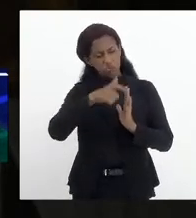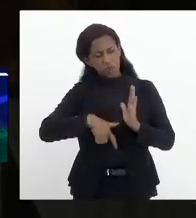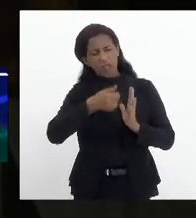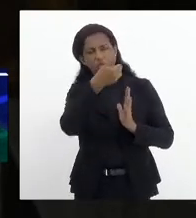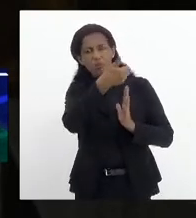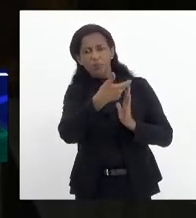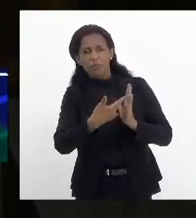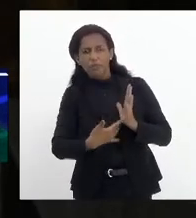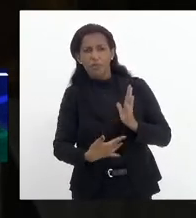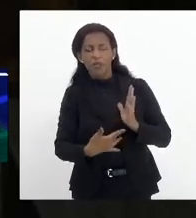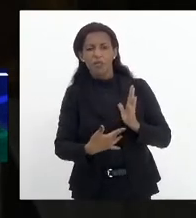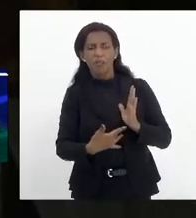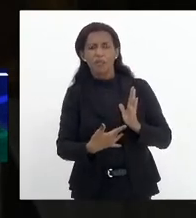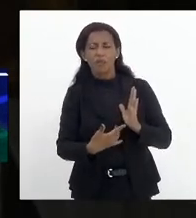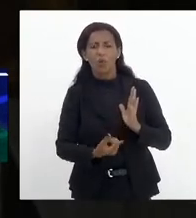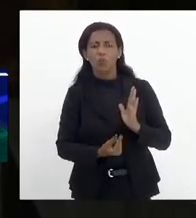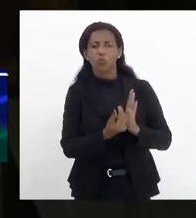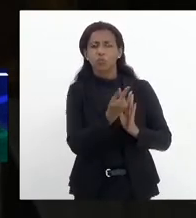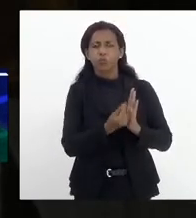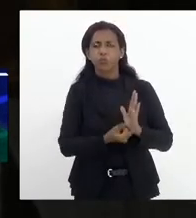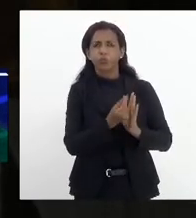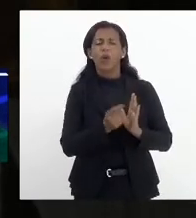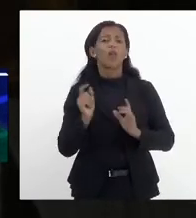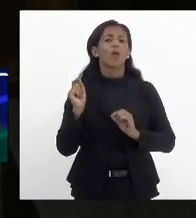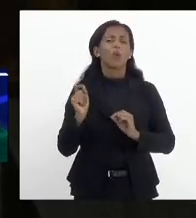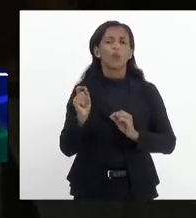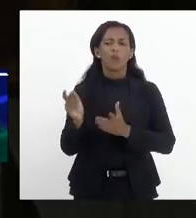define que são os recursos